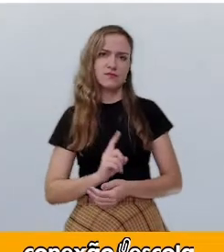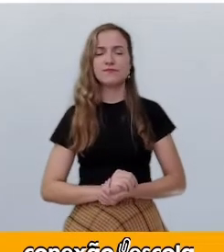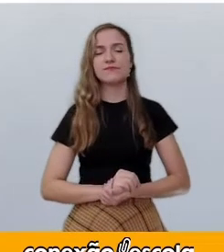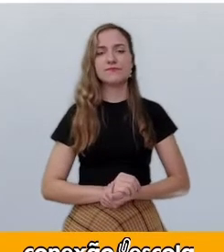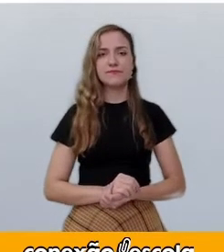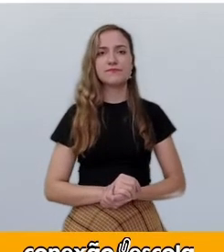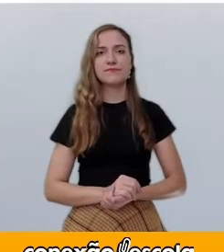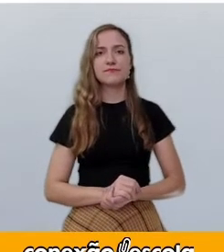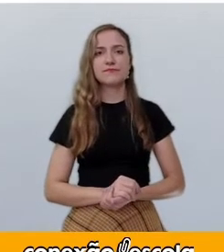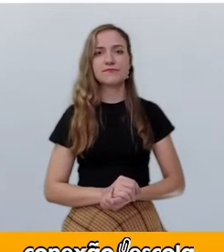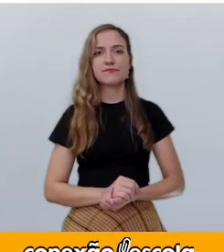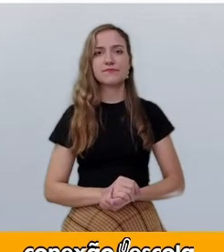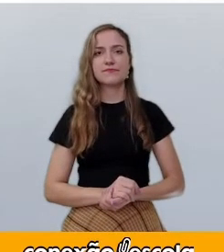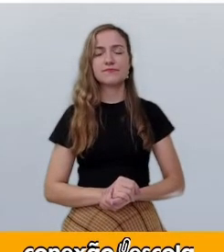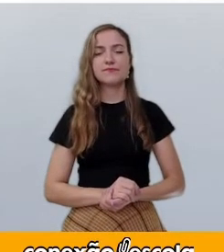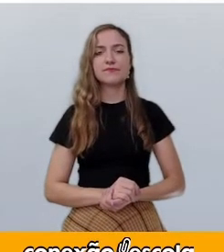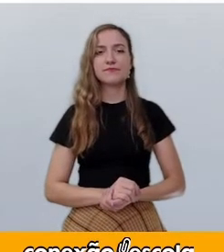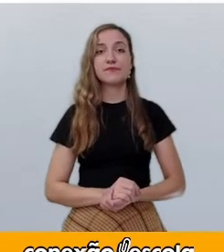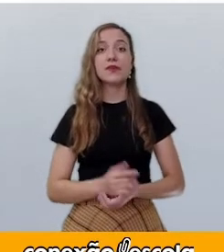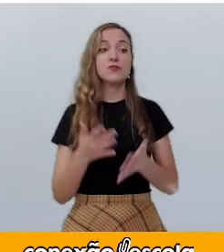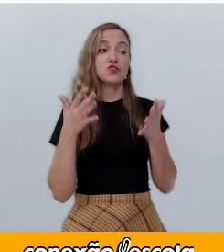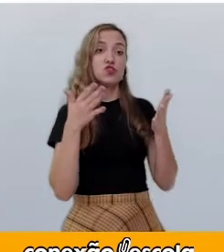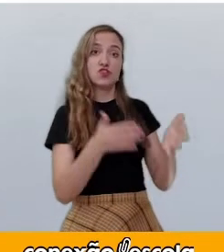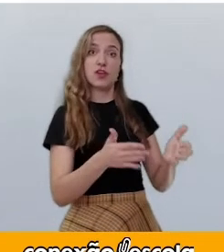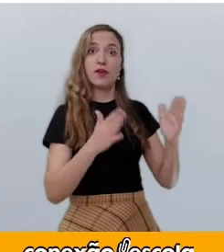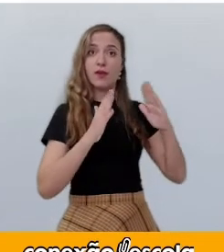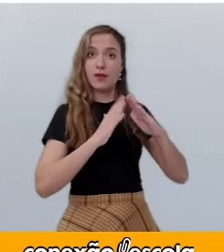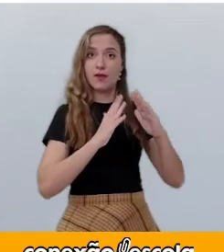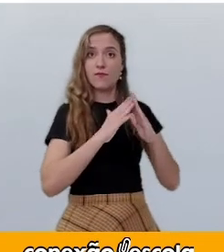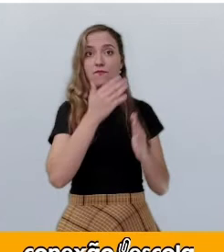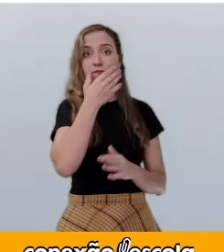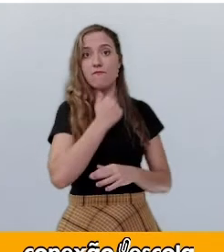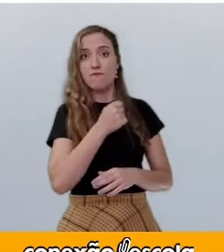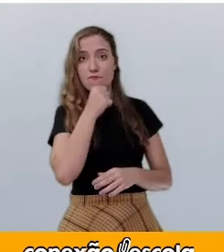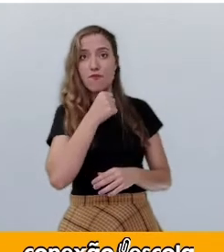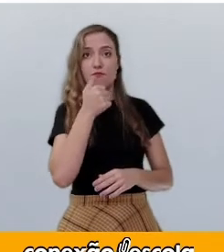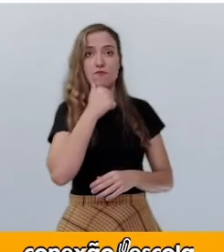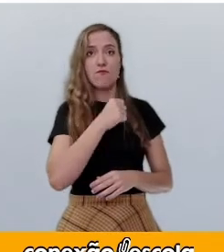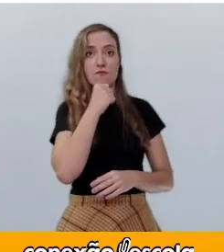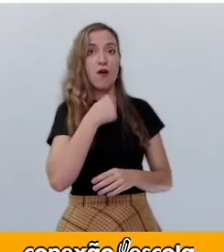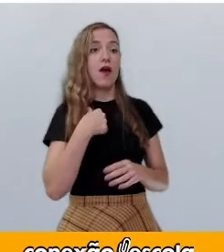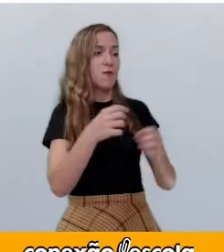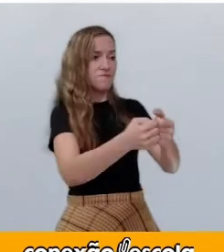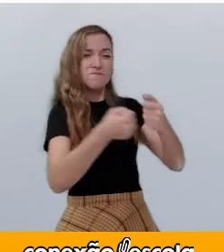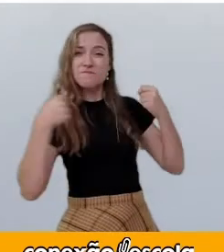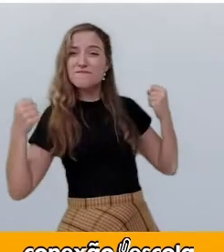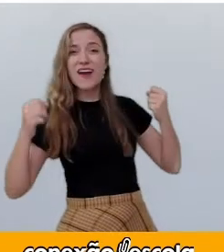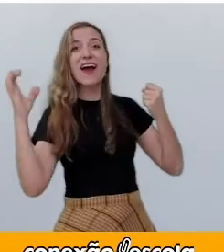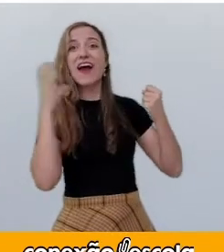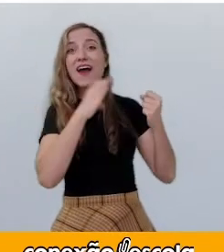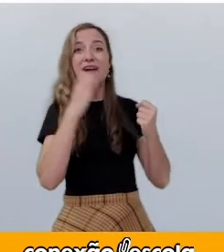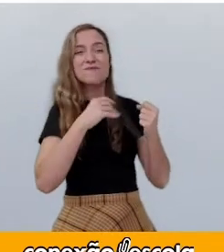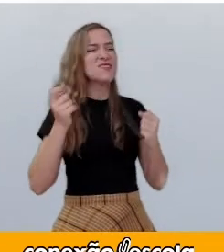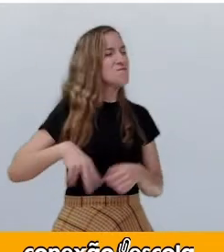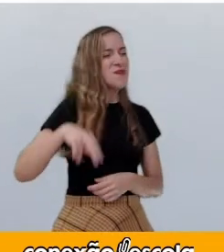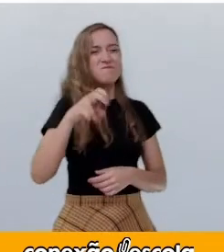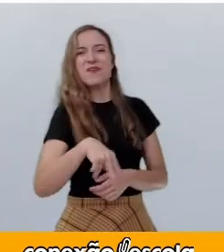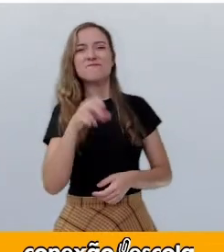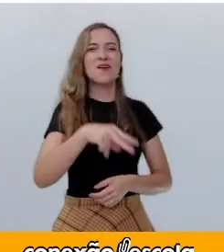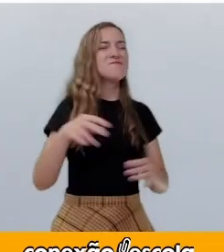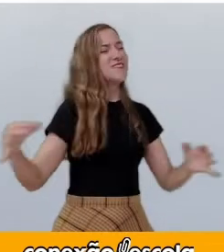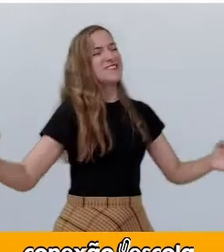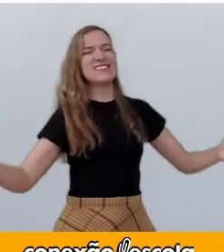companhia ao chegar a casa eu abri o portão com pressa e entrava de